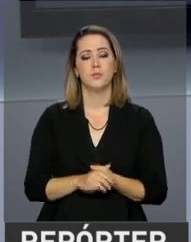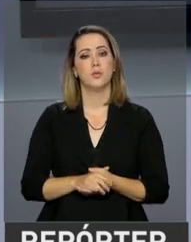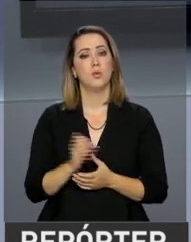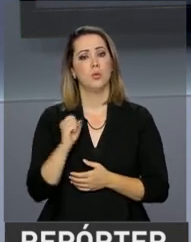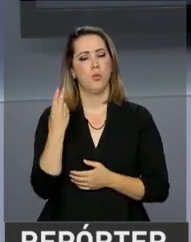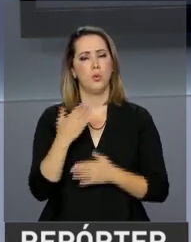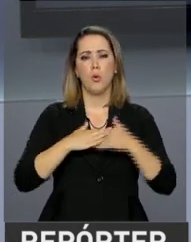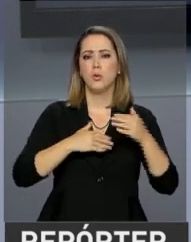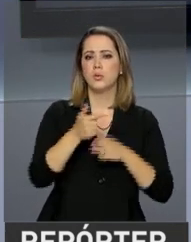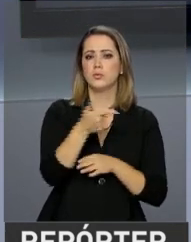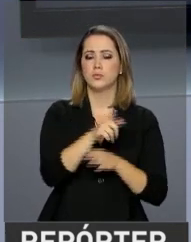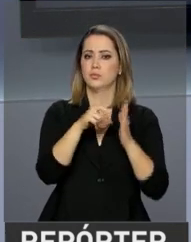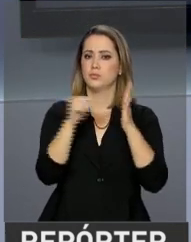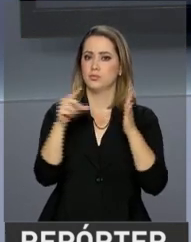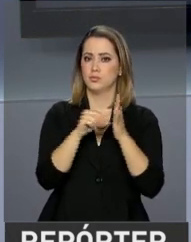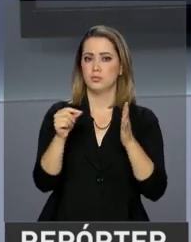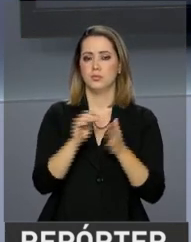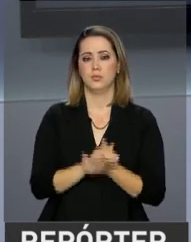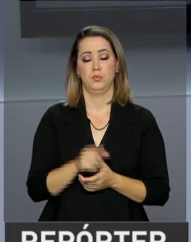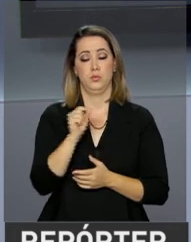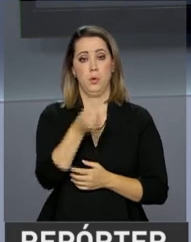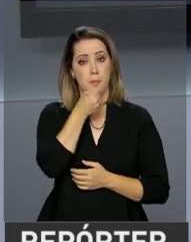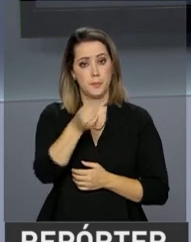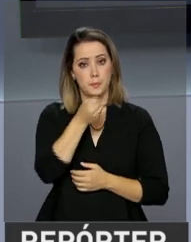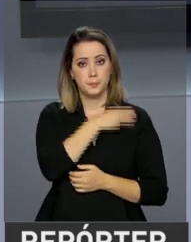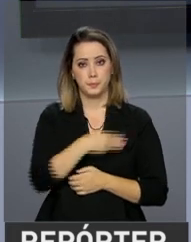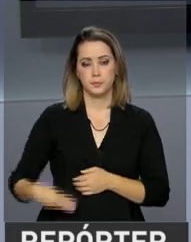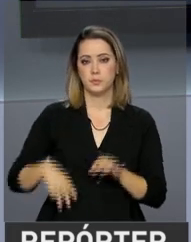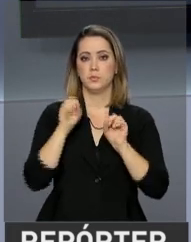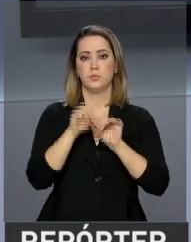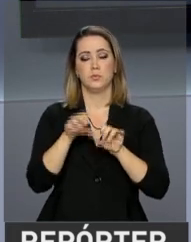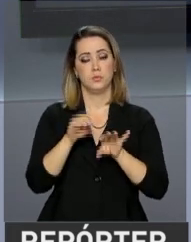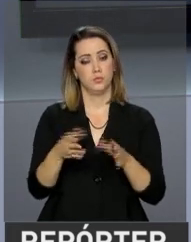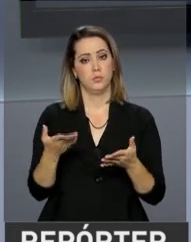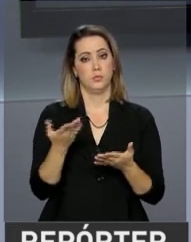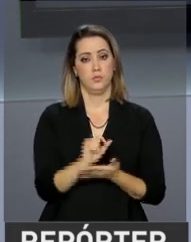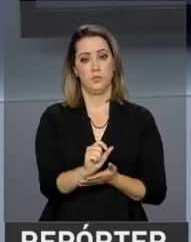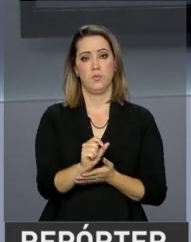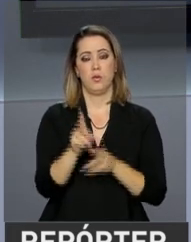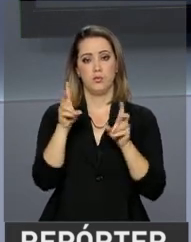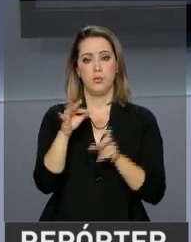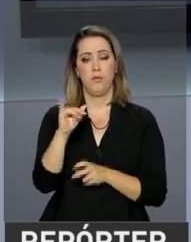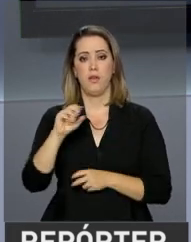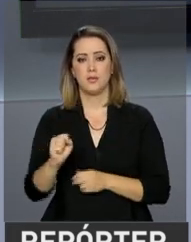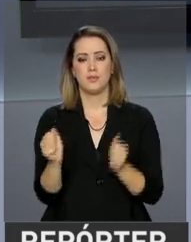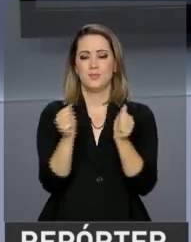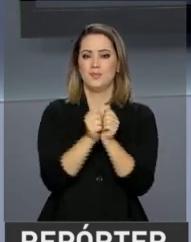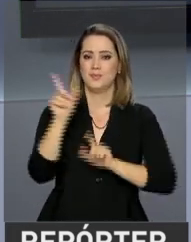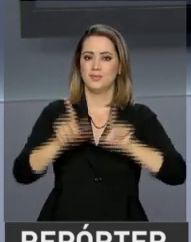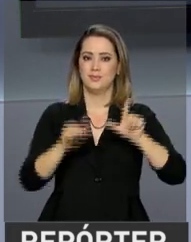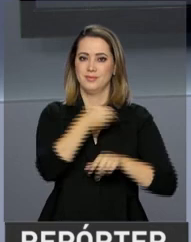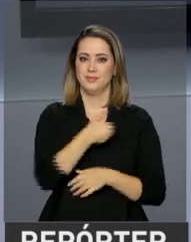ou em qualquer momento direto do palácio do planalto com a coletiva do ministro da educação nem dom fascínio sobre o fies continue com a gente